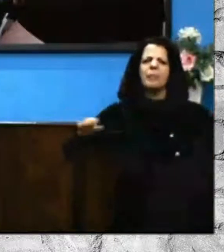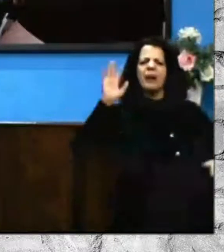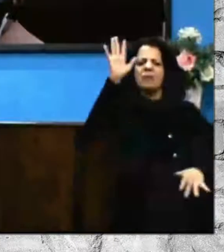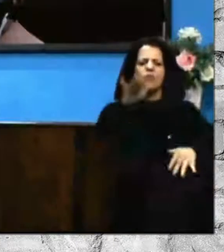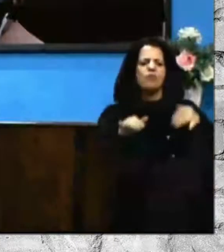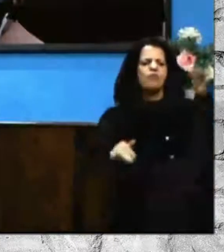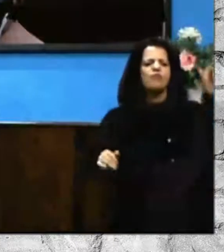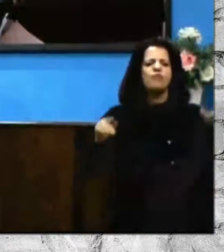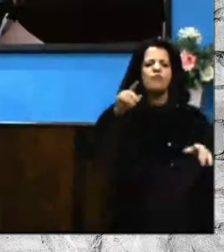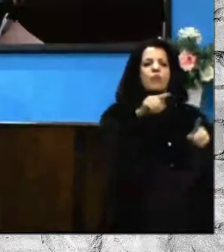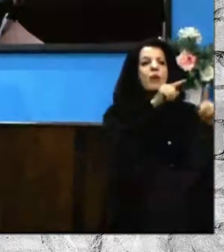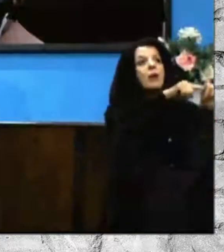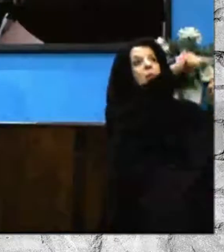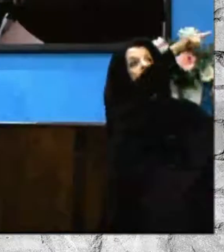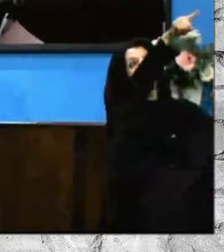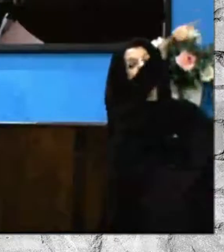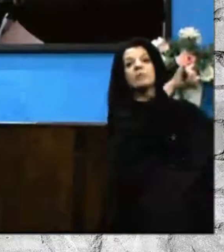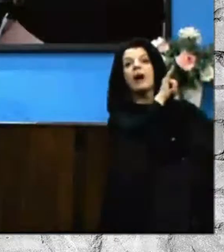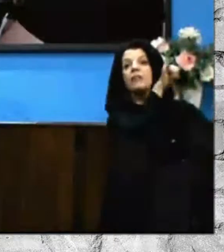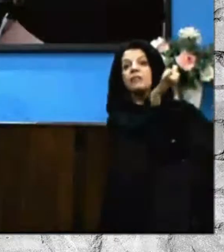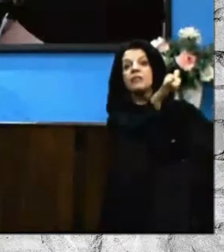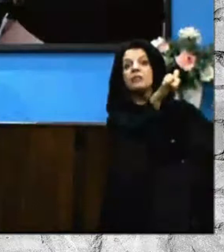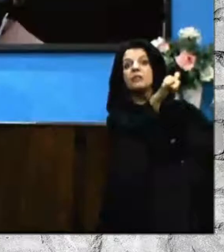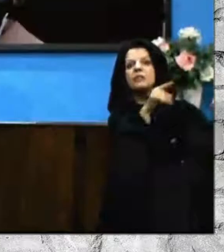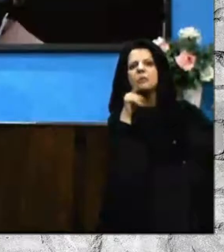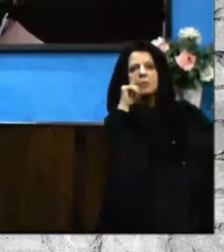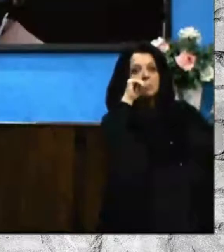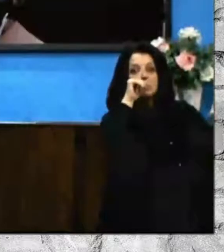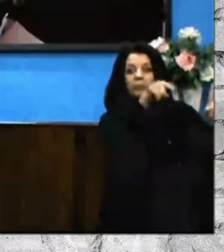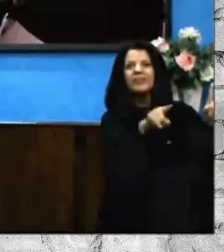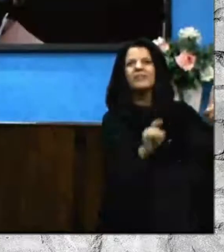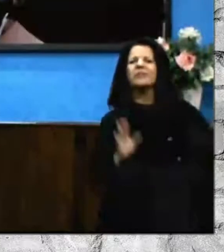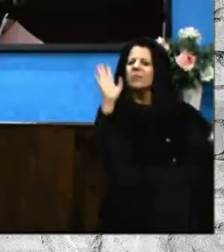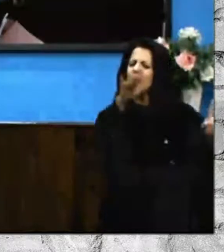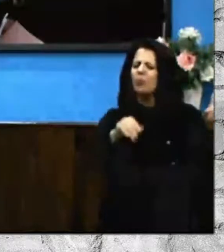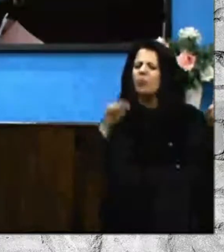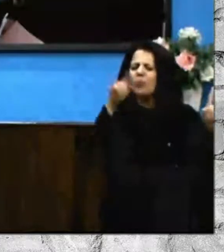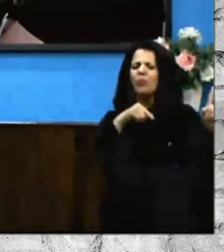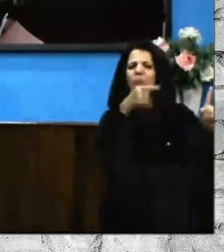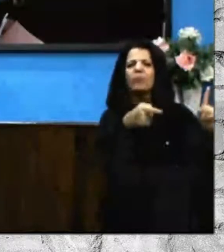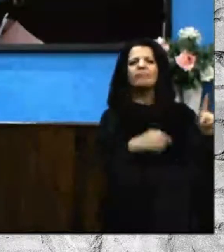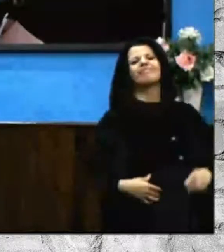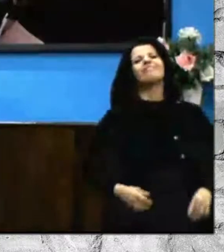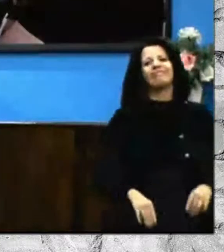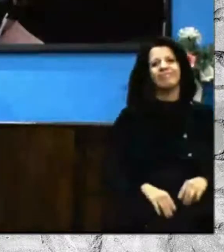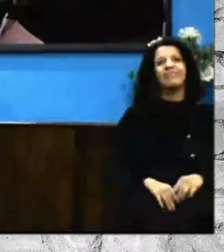até determinado ponto. Os bombeiros já avisaram, mas a pessoa continua insistindo. E aí é helicóptero que tem que vir para